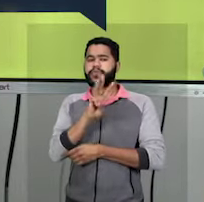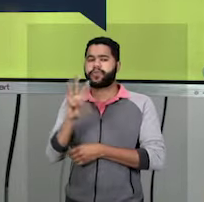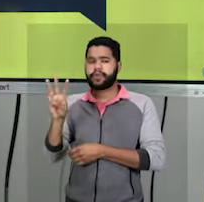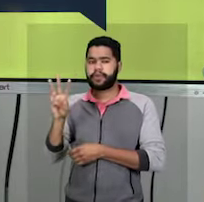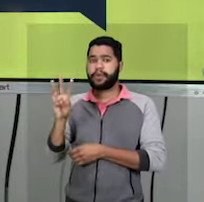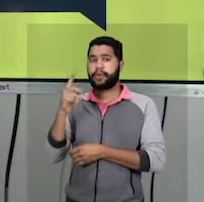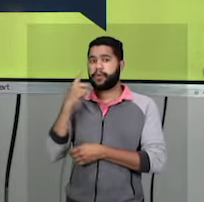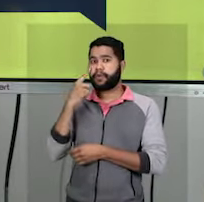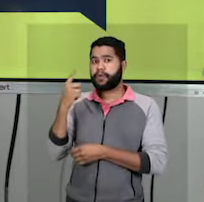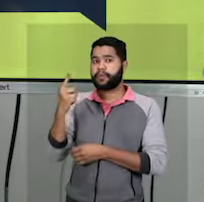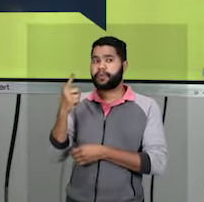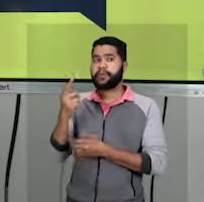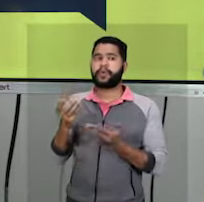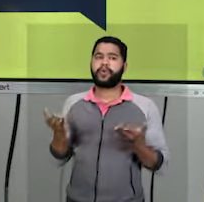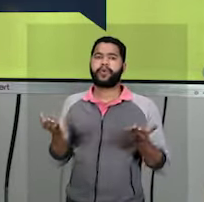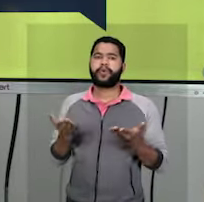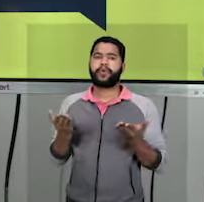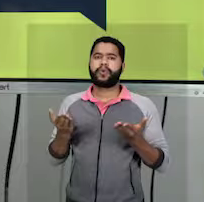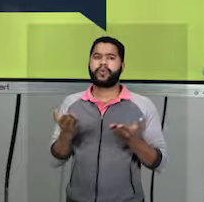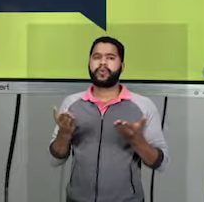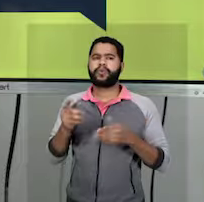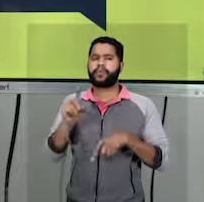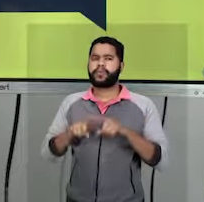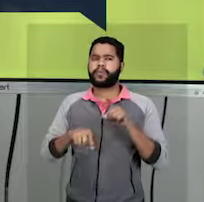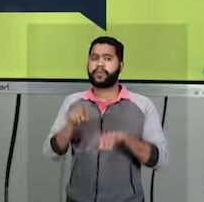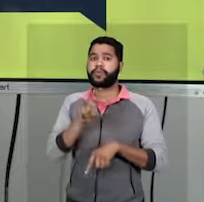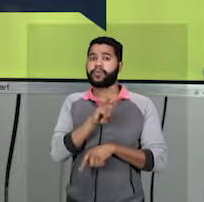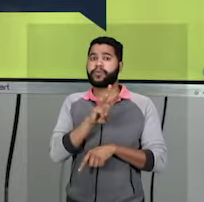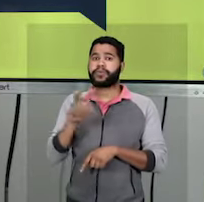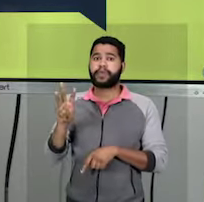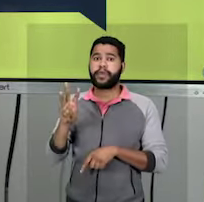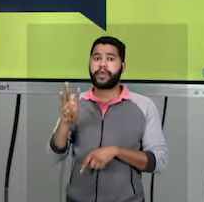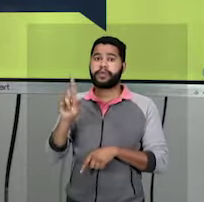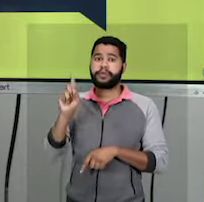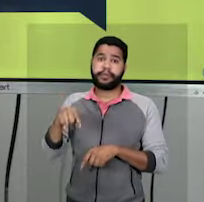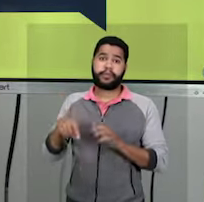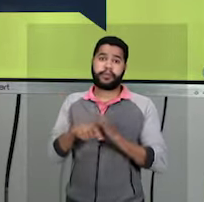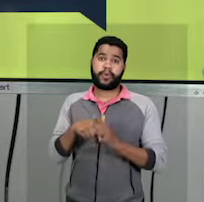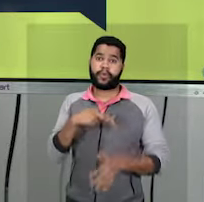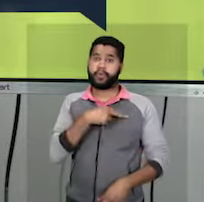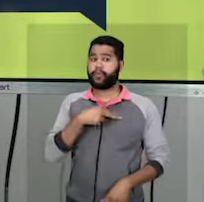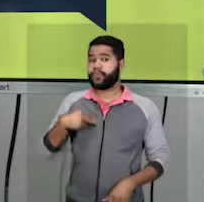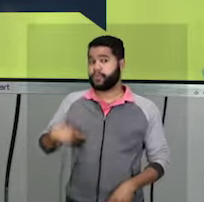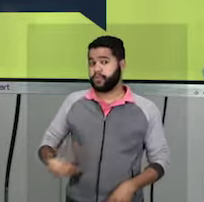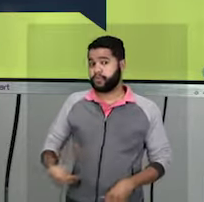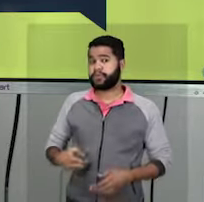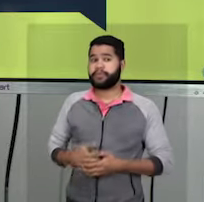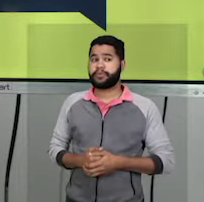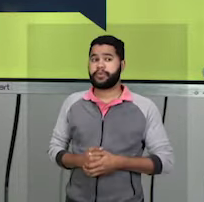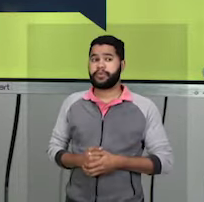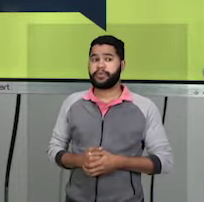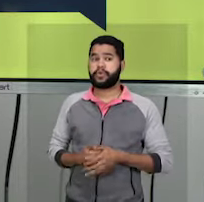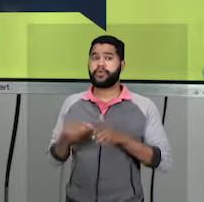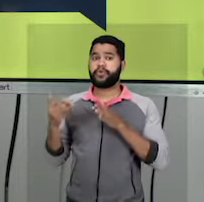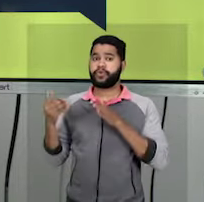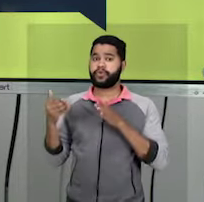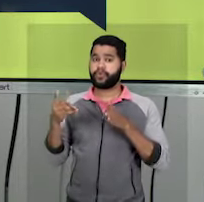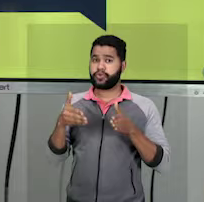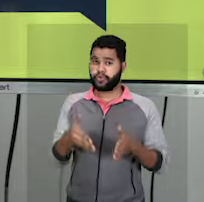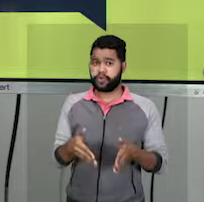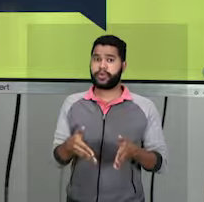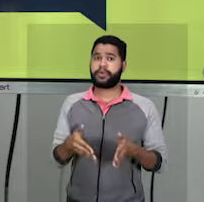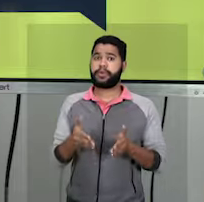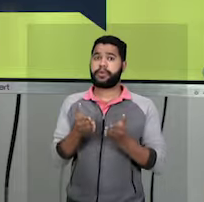que você vê que hoje a gente comprou muitos produtos em sites que são chineses por exemplo eles vão chegar para gente